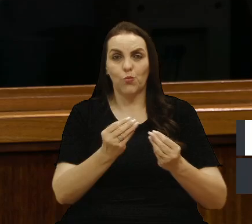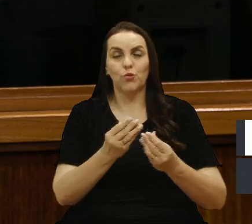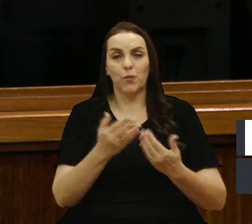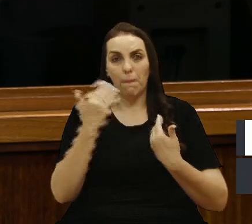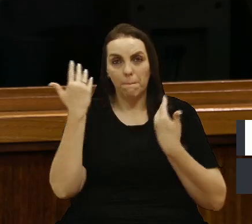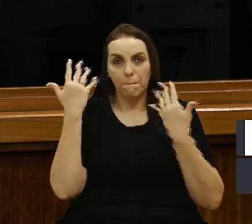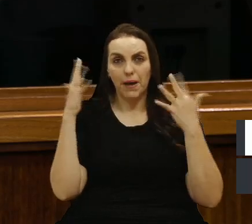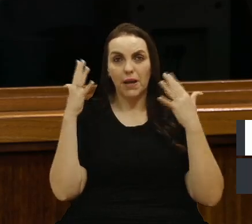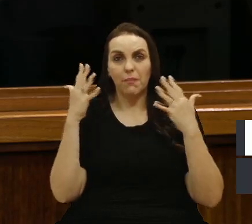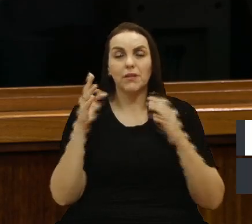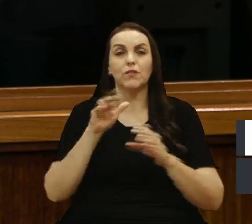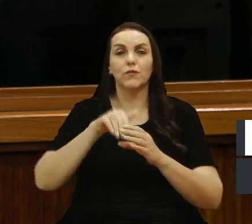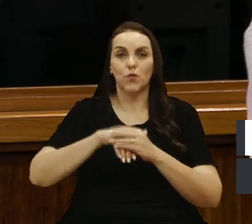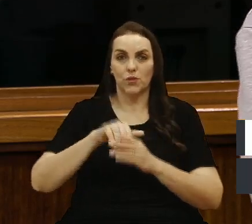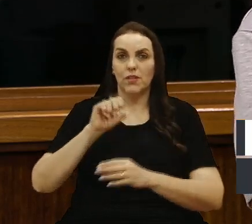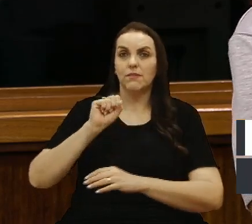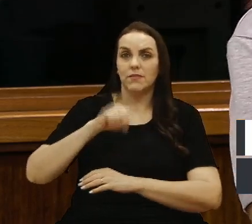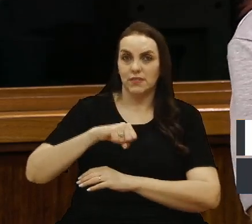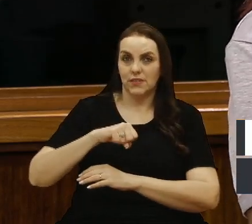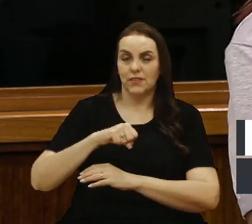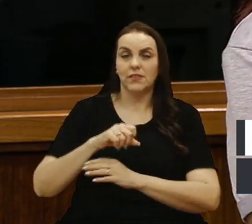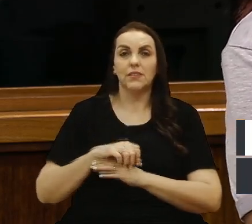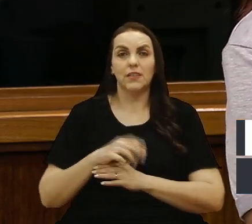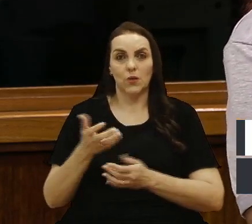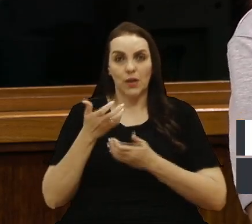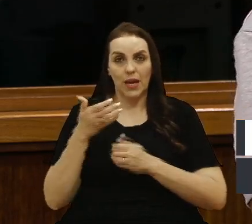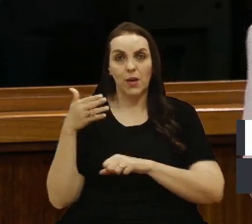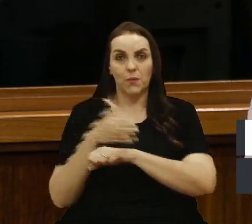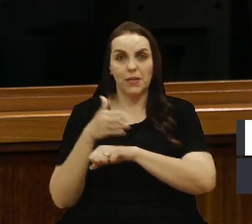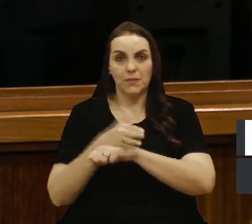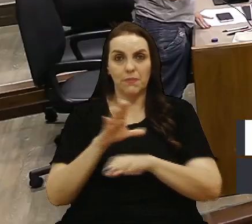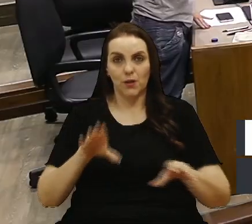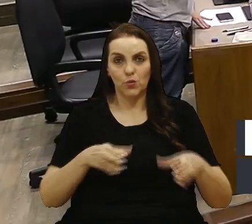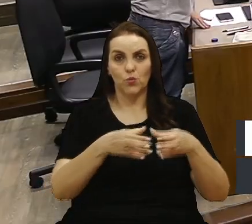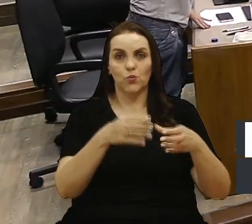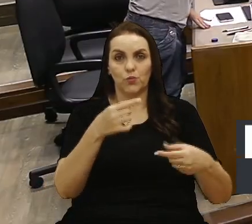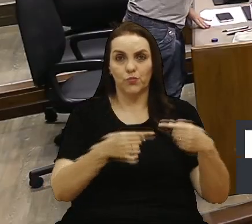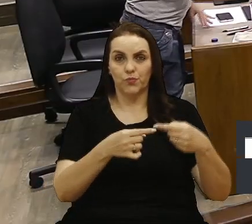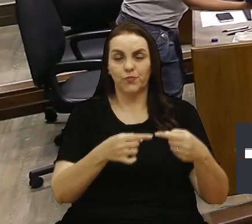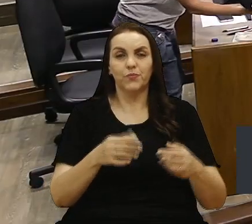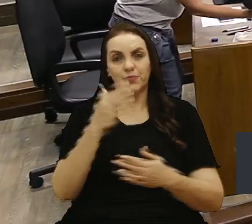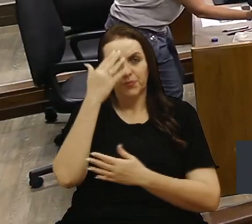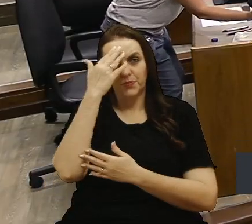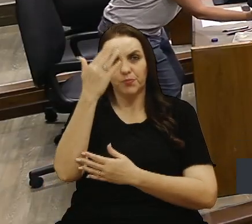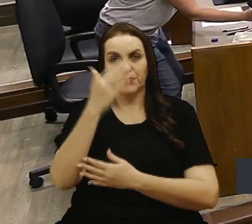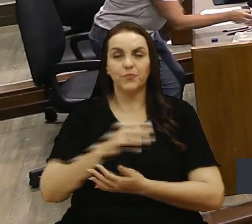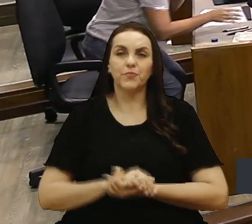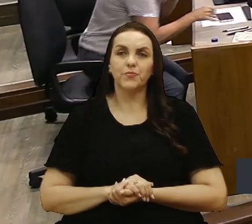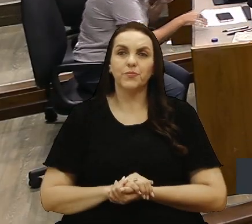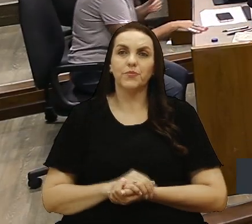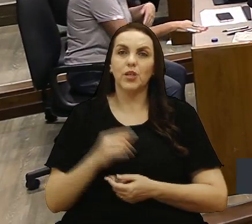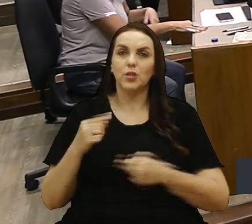parabéns, votarei favorável e pretendo participar da frente. Obrigada. Em discussão, vereador Lucas Carenhas.